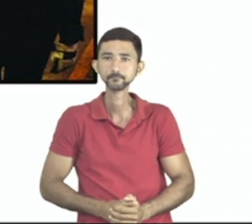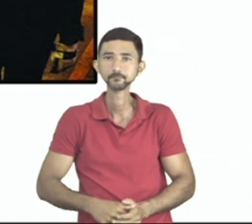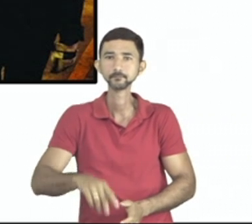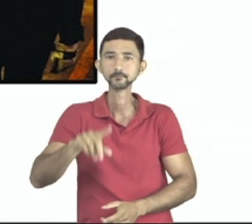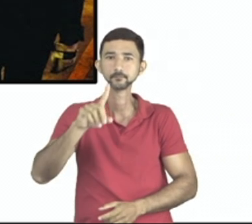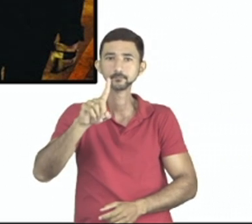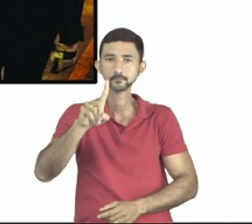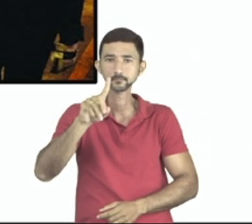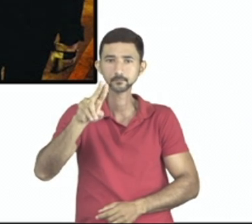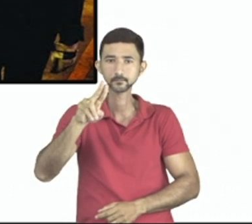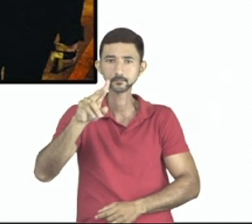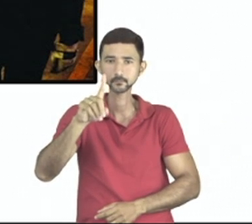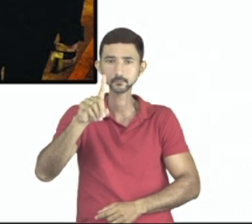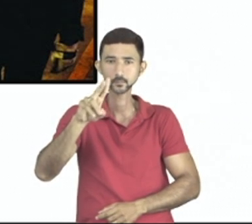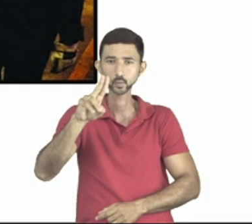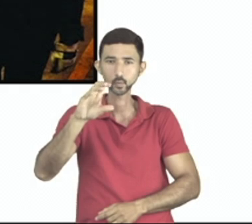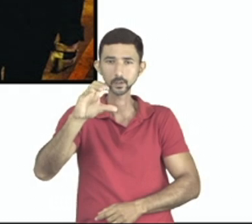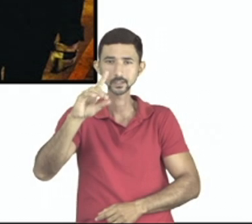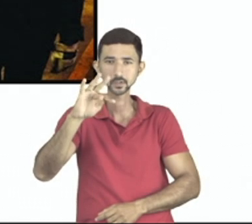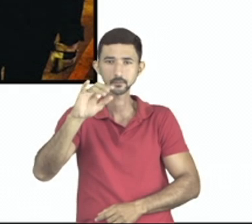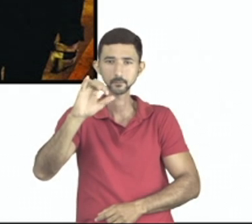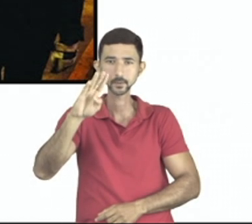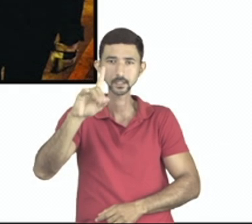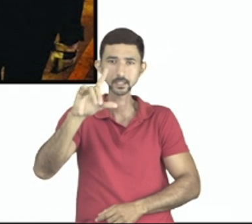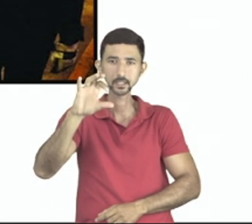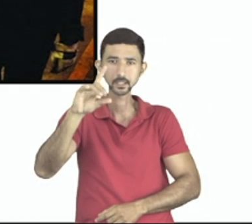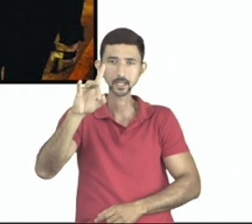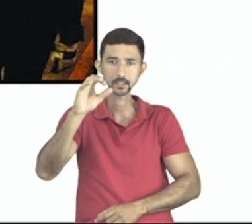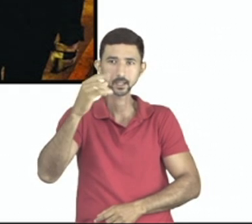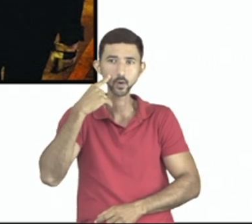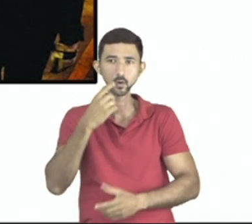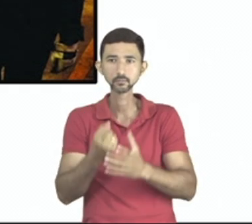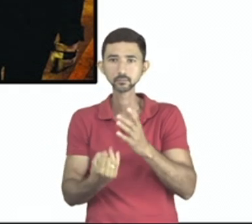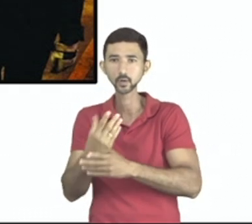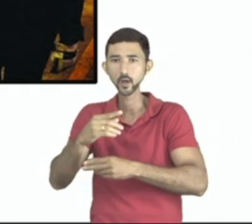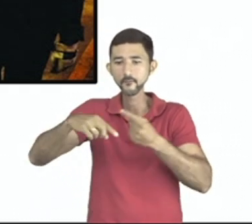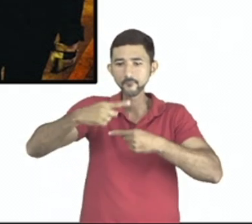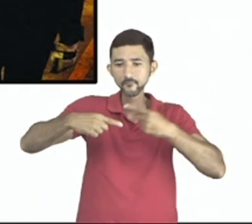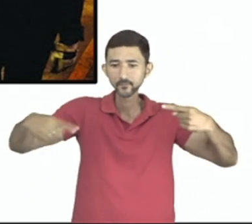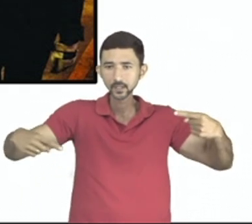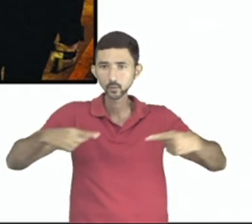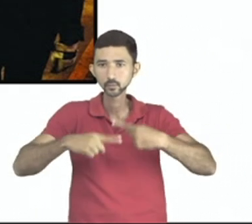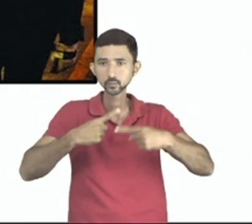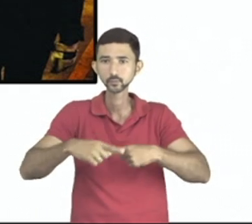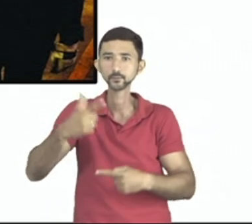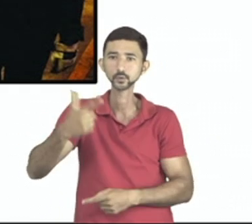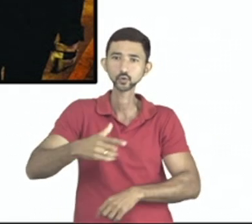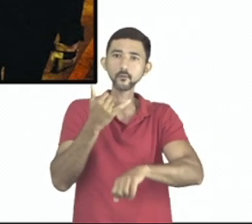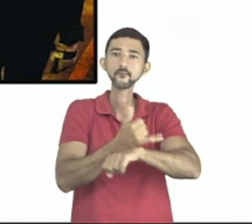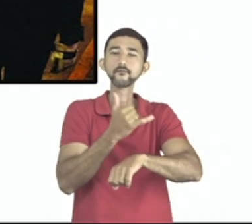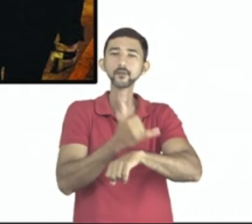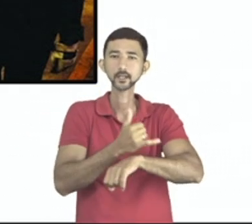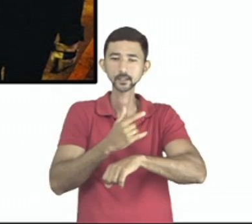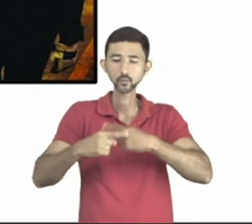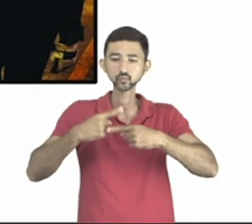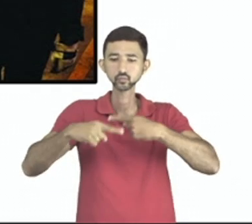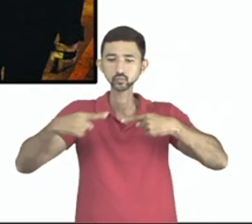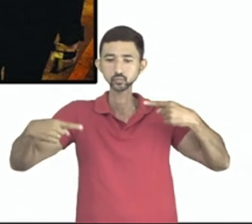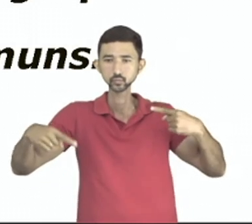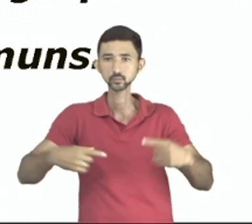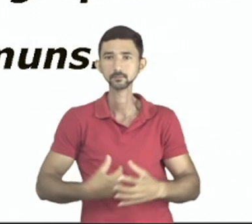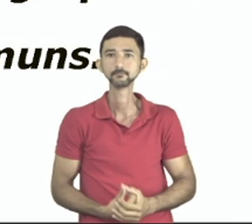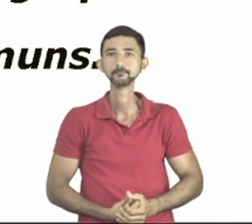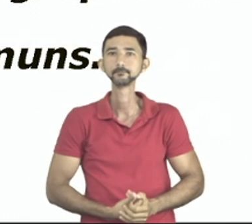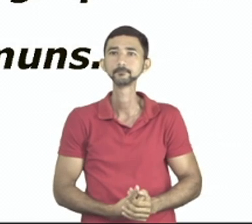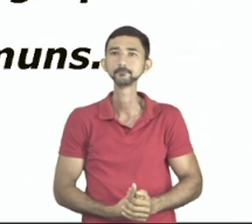Ductibilidade. Ductibilidade significa a capacidade de formar fios. Novamente, os metais com a capacidade de formar fios